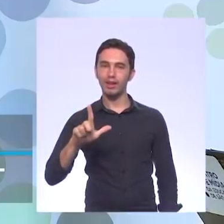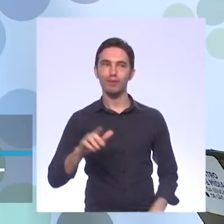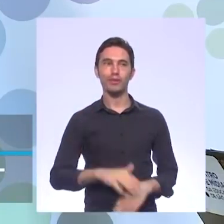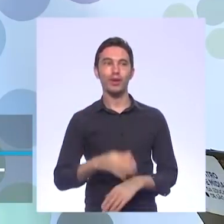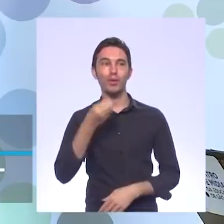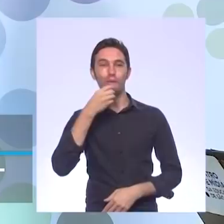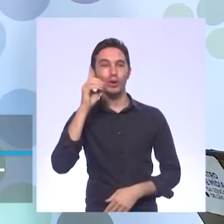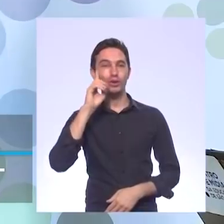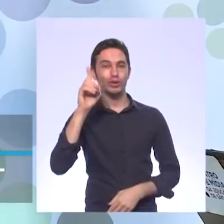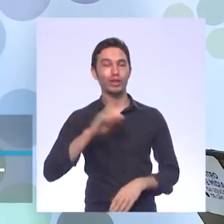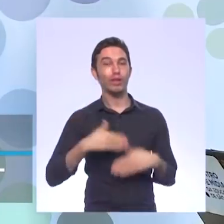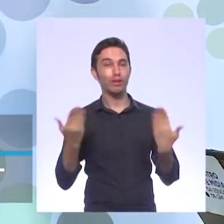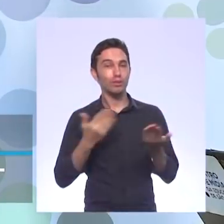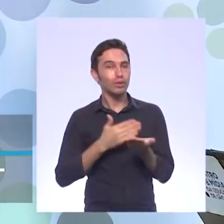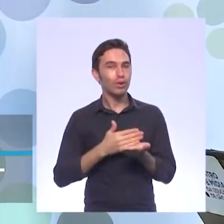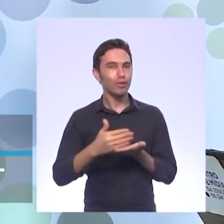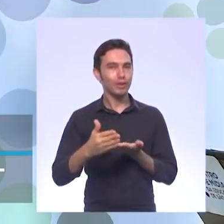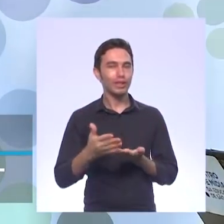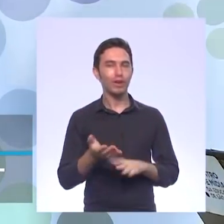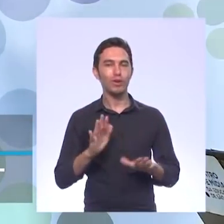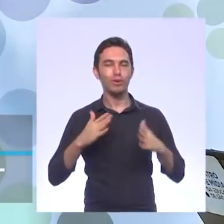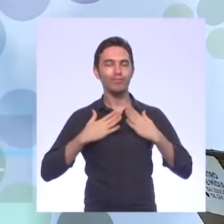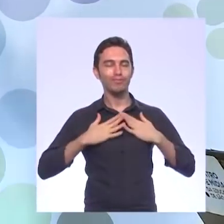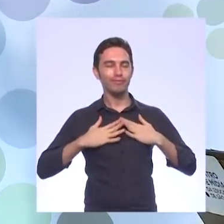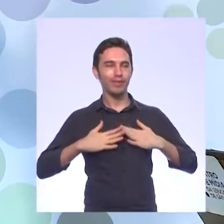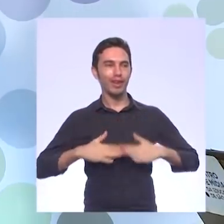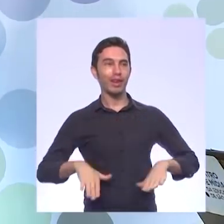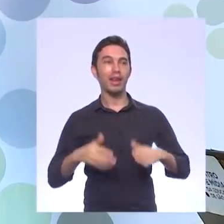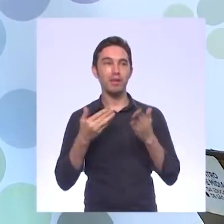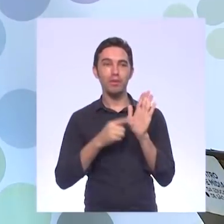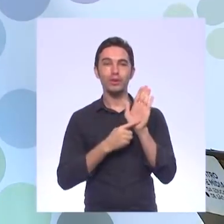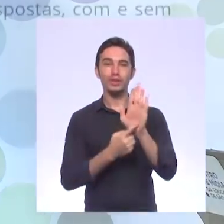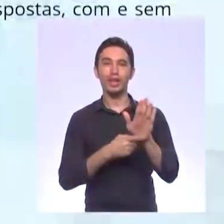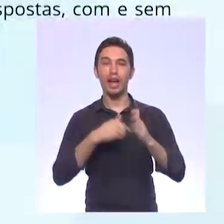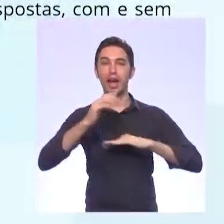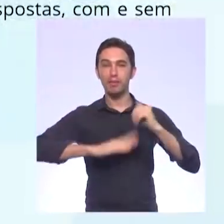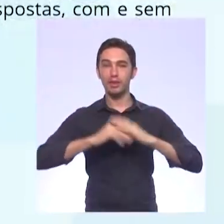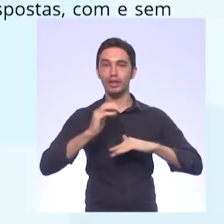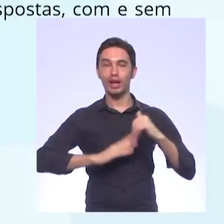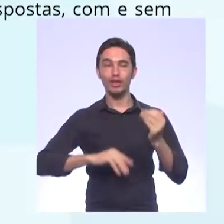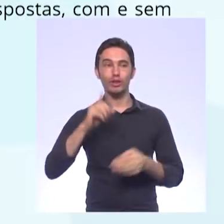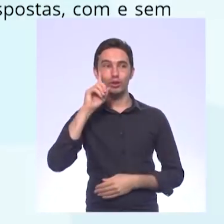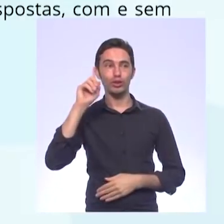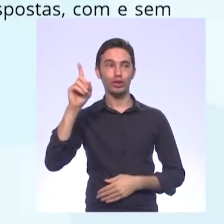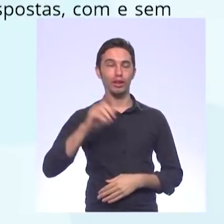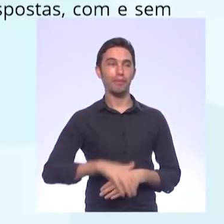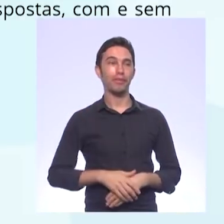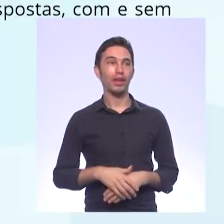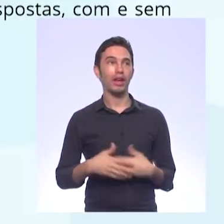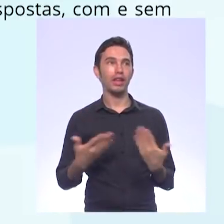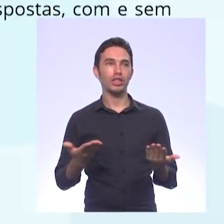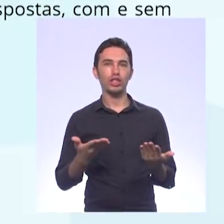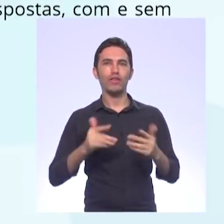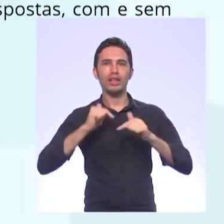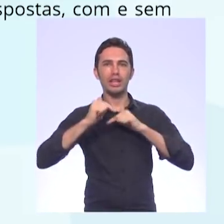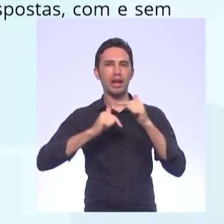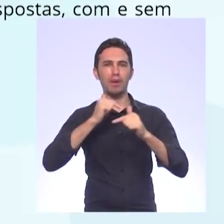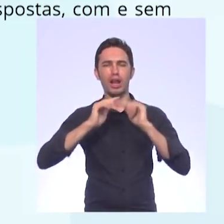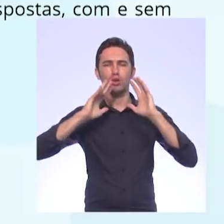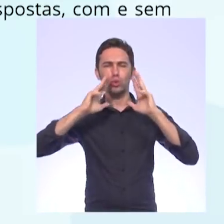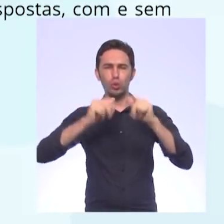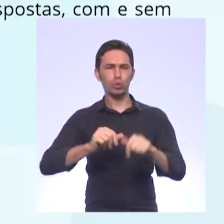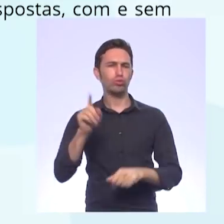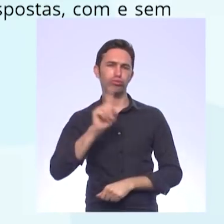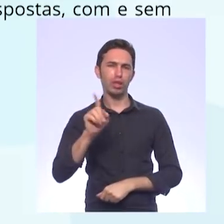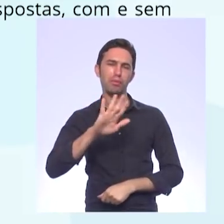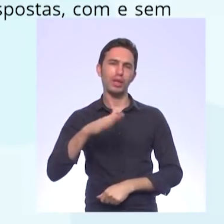dia então vamos começar com bastante serenidade apresentar para vocês aqui a nossa habilidade do dia tá nós vamos trabalhar toda a habilidade